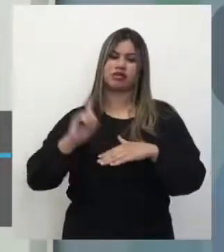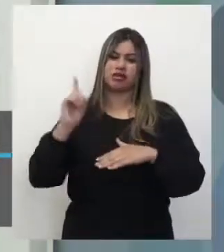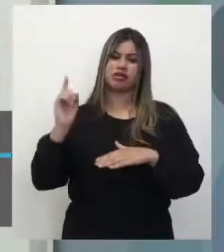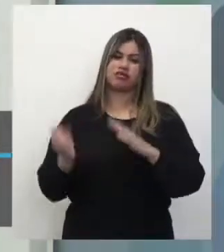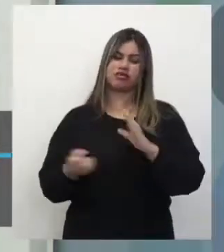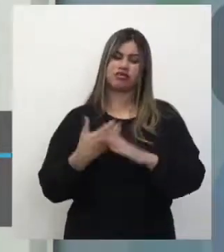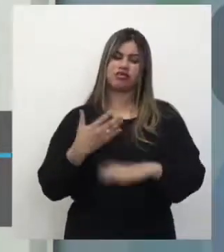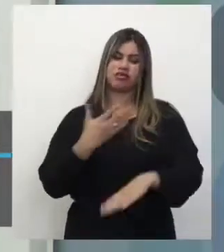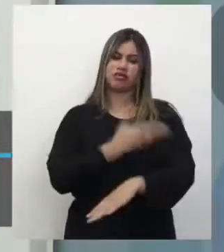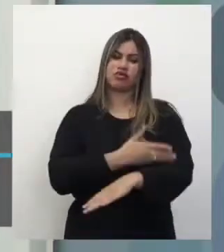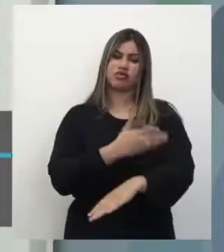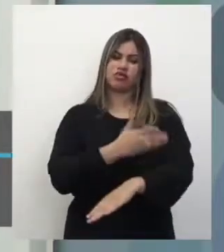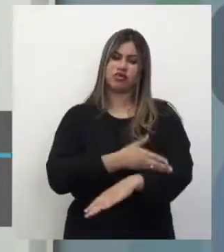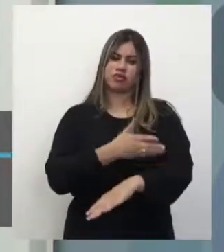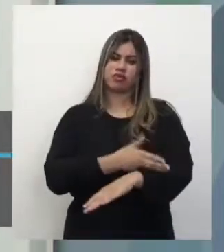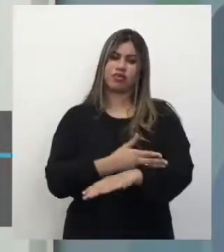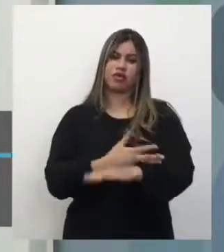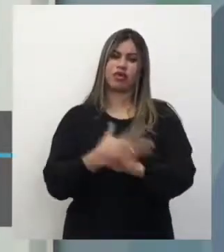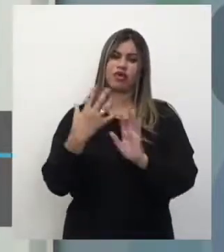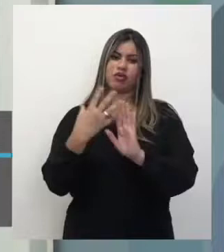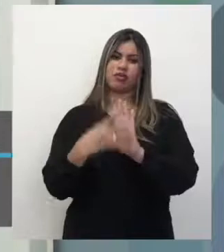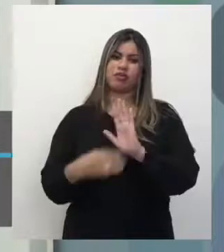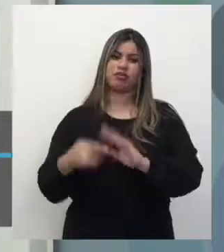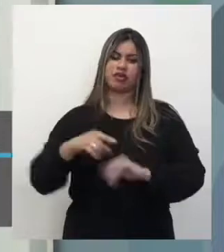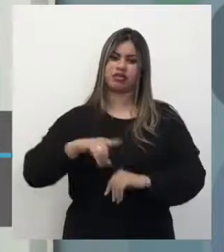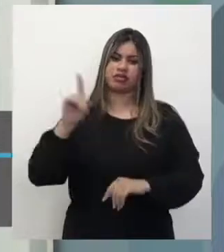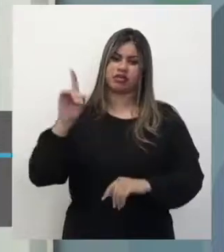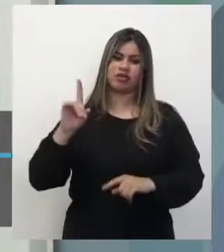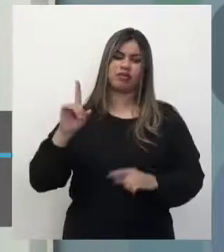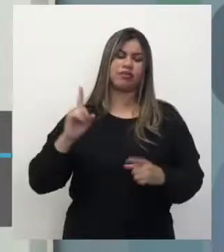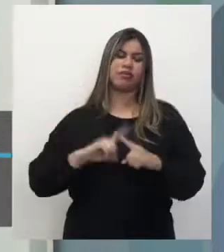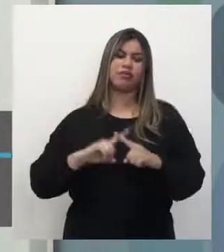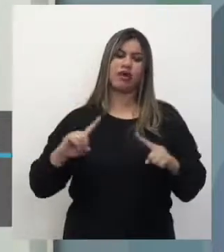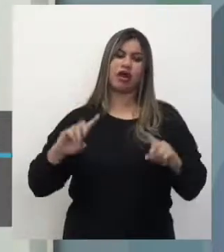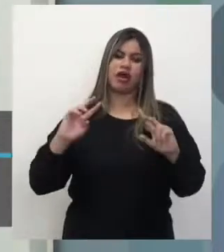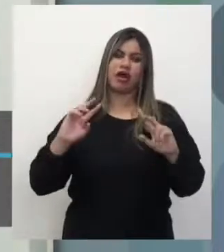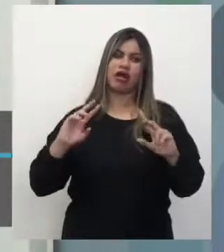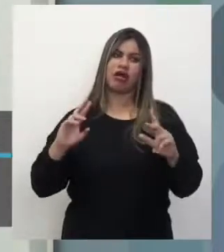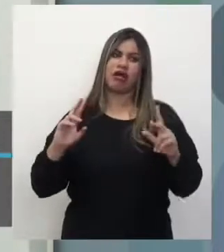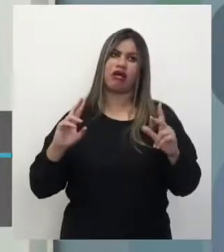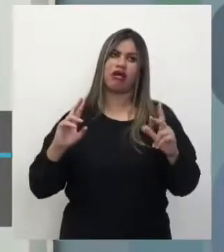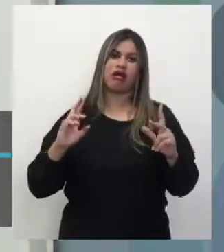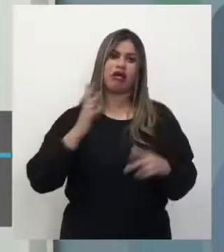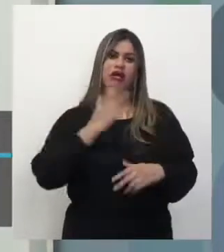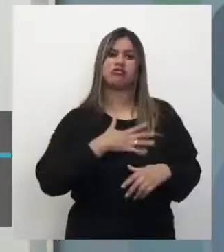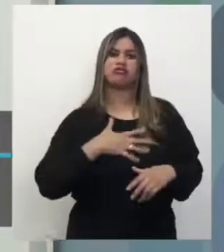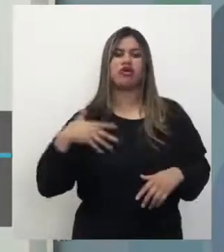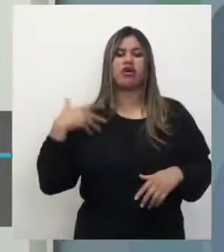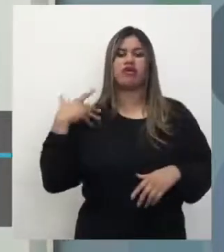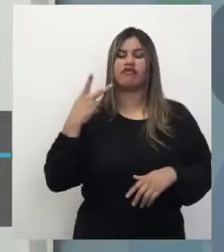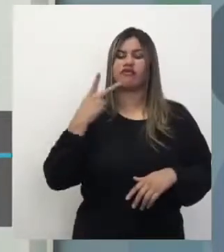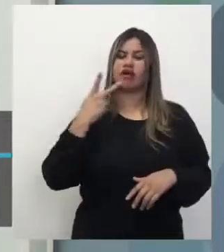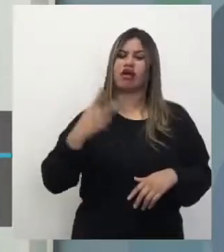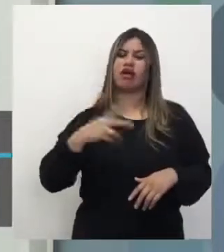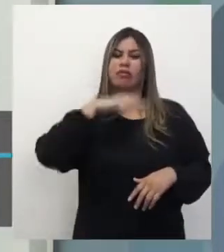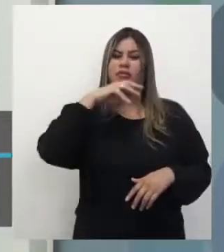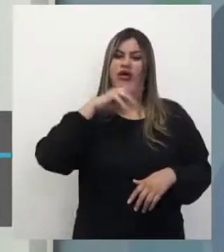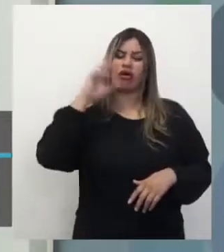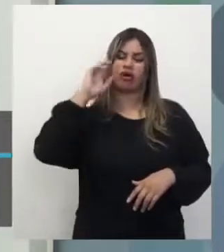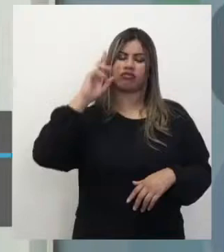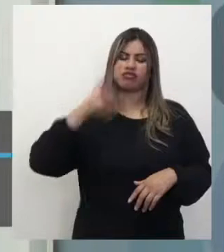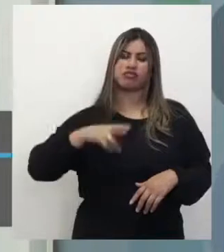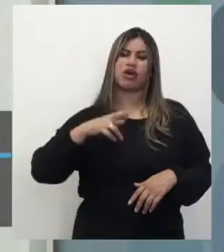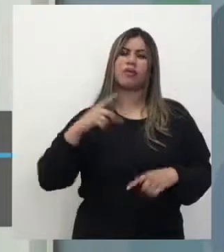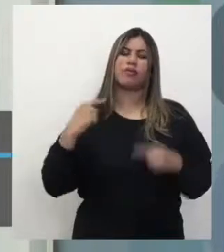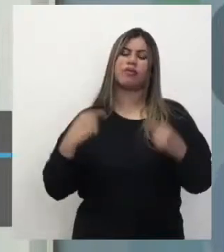Idade Média, somos imagem e semelhança de Deus. Não tem uma natureza humana, como Aristóteles dizia, animal, racional, político. Não tem uma